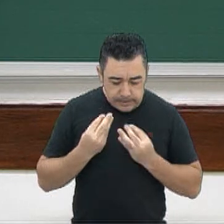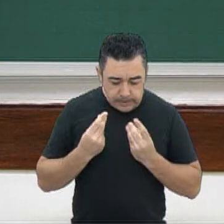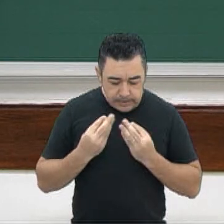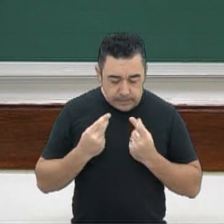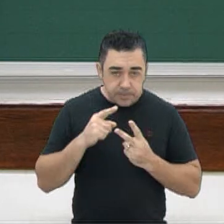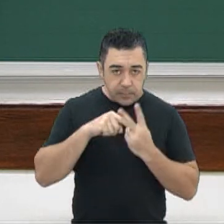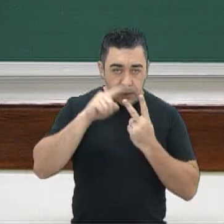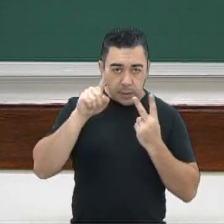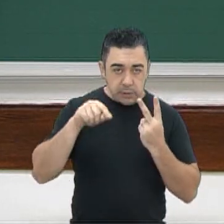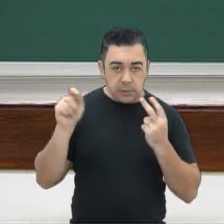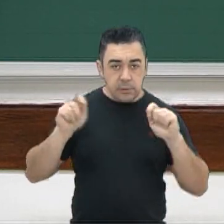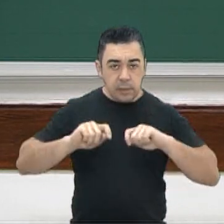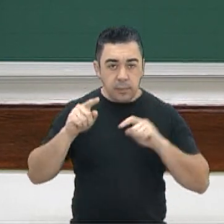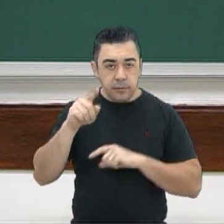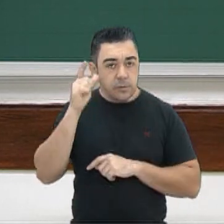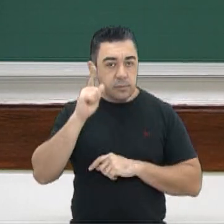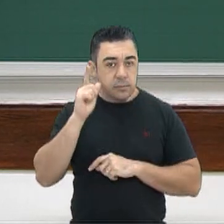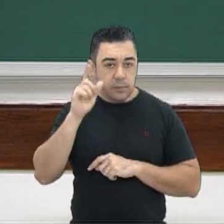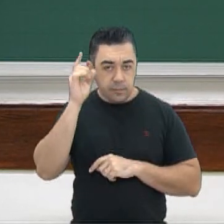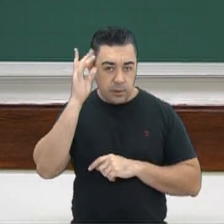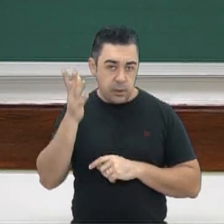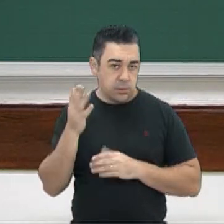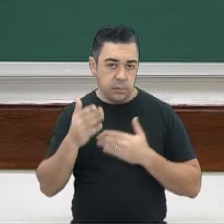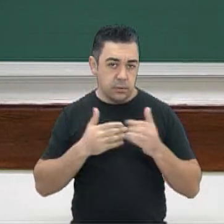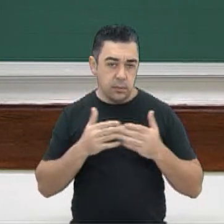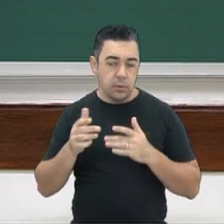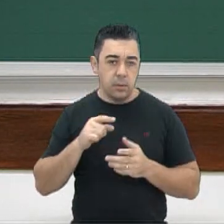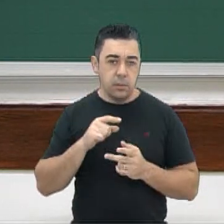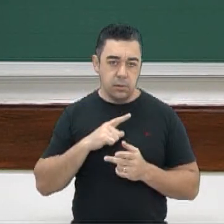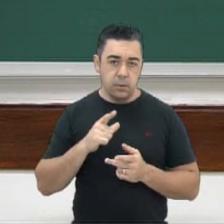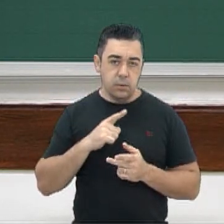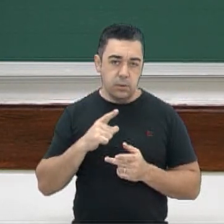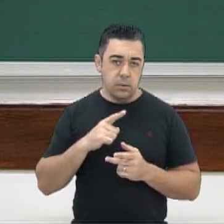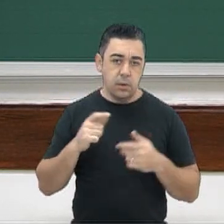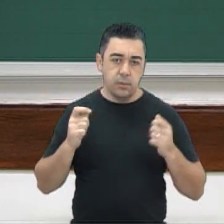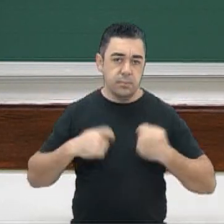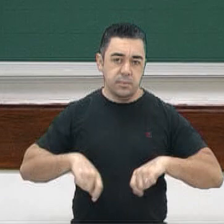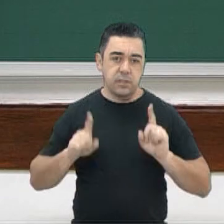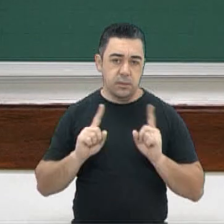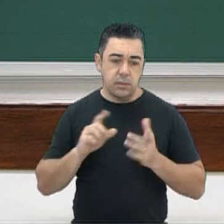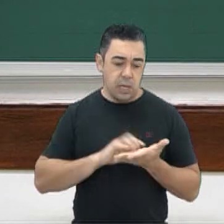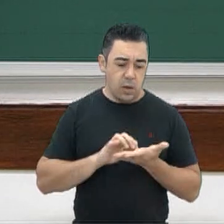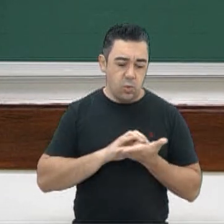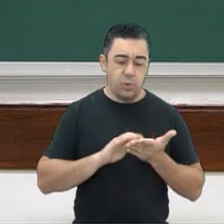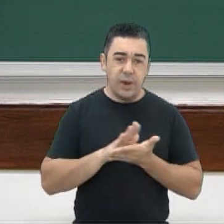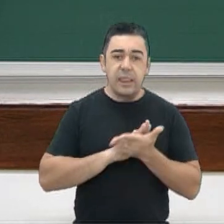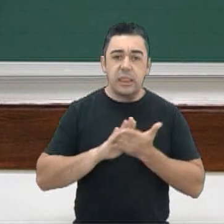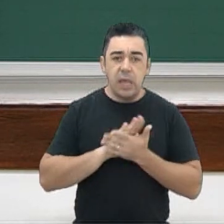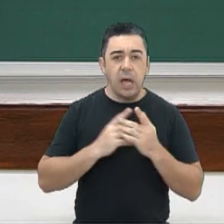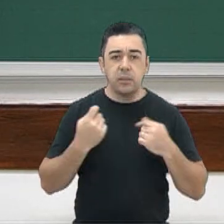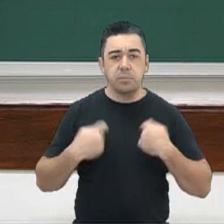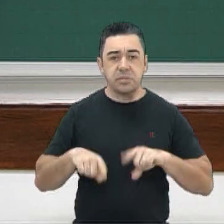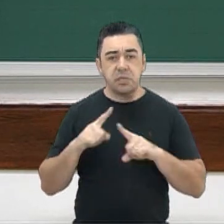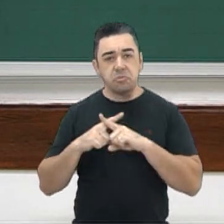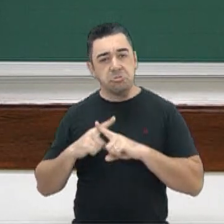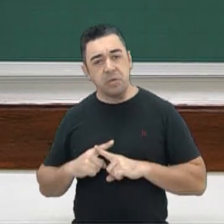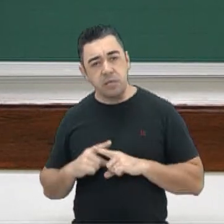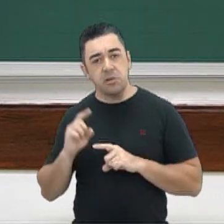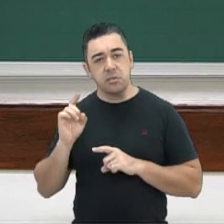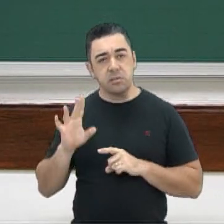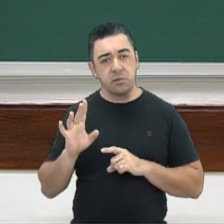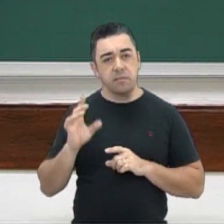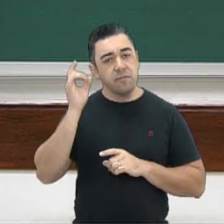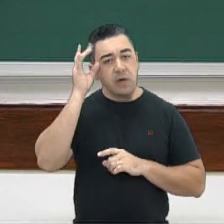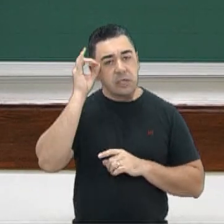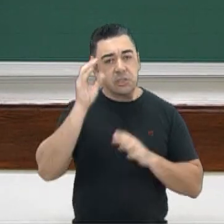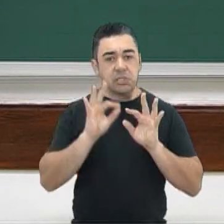raiz, vai estar lá disponível a qualquer hora. Um método legal que não precisa de calculadora, não precisa nem de multiplicação, nem nada.